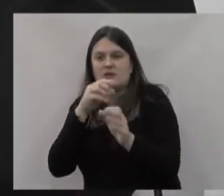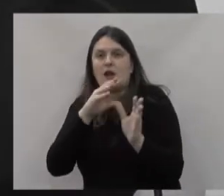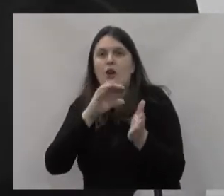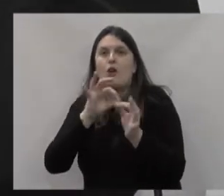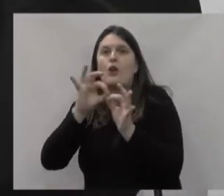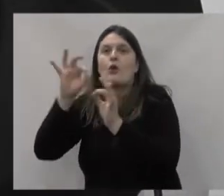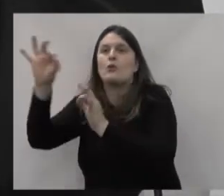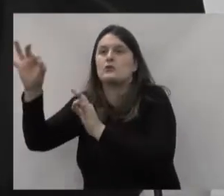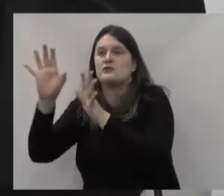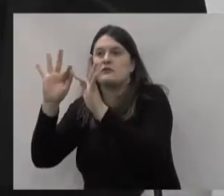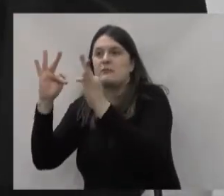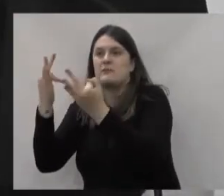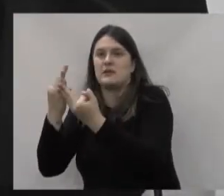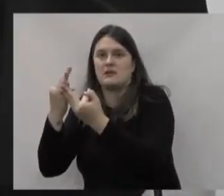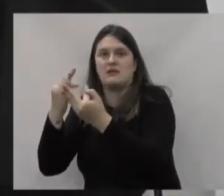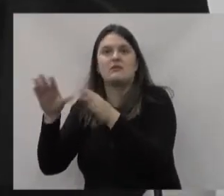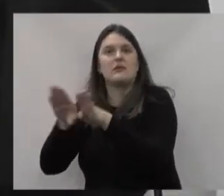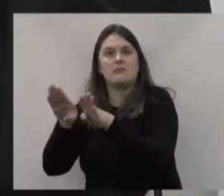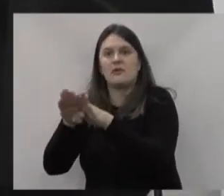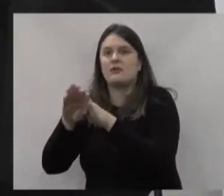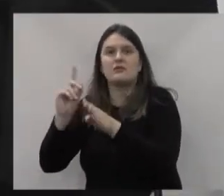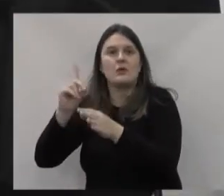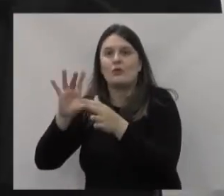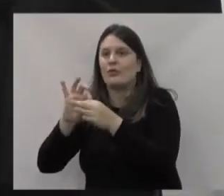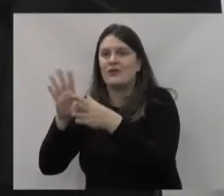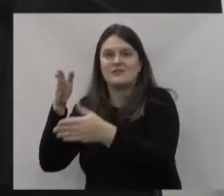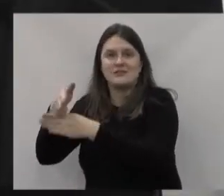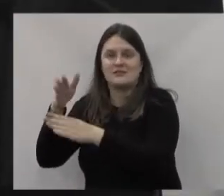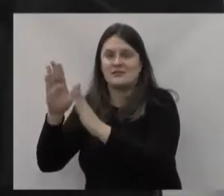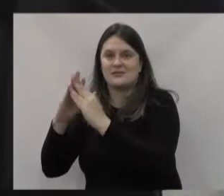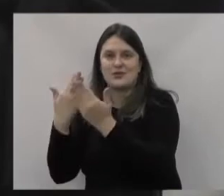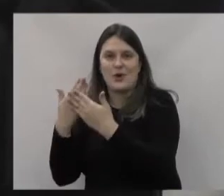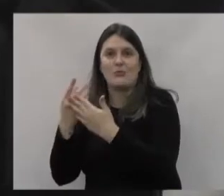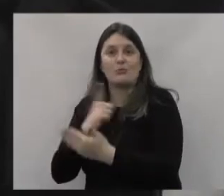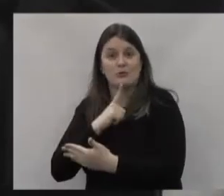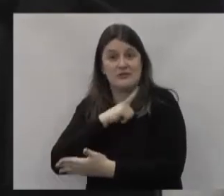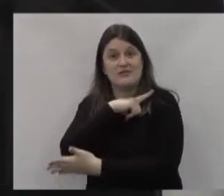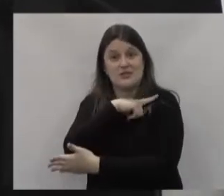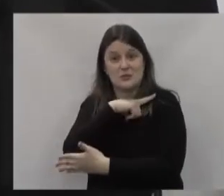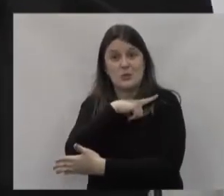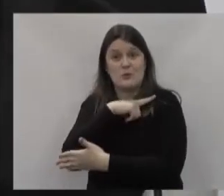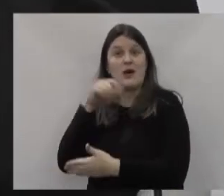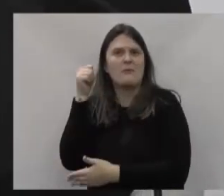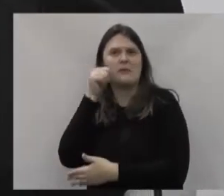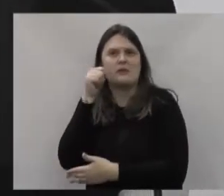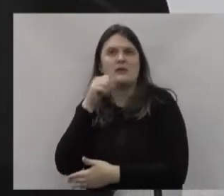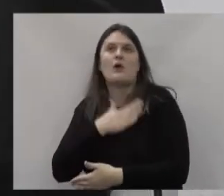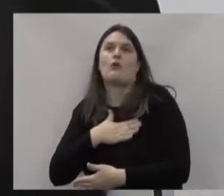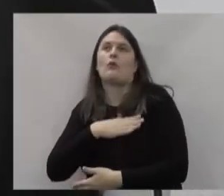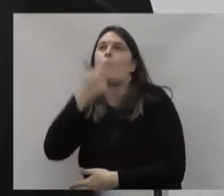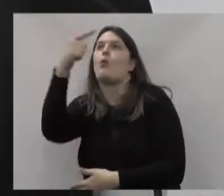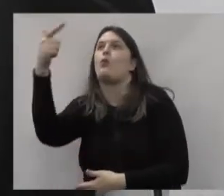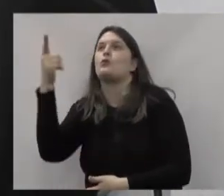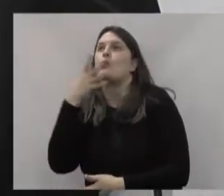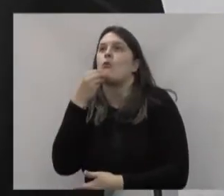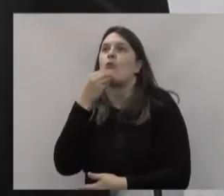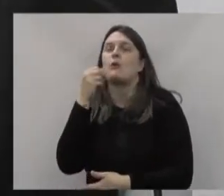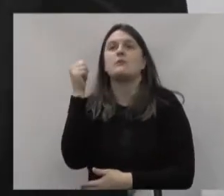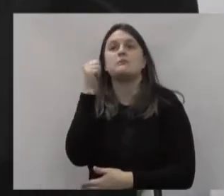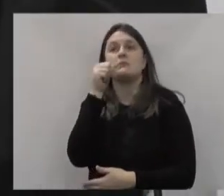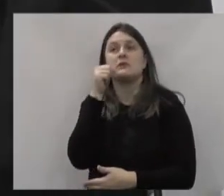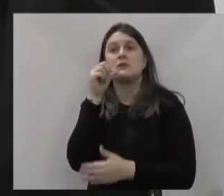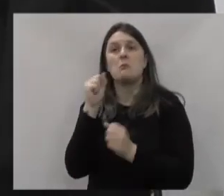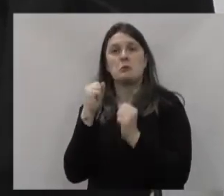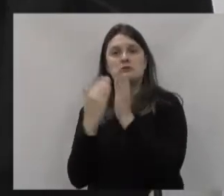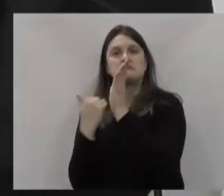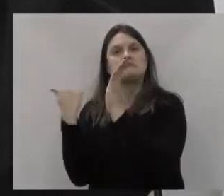da família, é retirar da escola. Por quê? Porque existe os ciúmes, que ela possa estar com alguém, que ela pode ser melhor